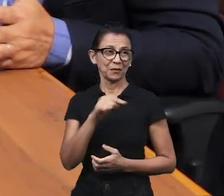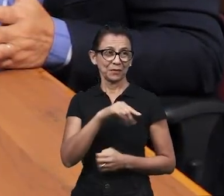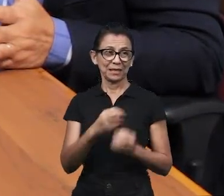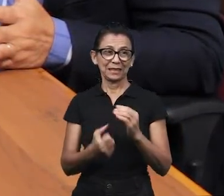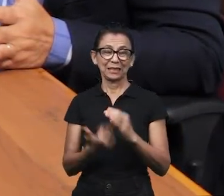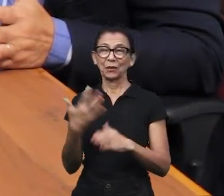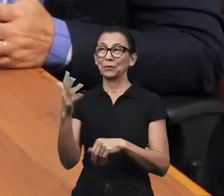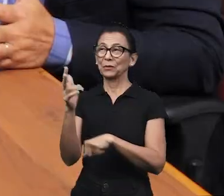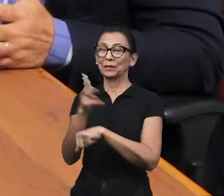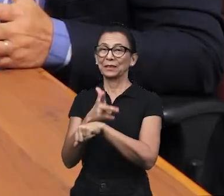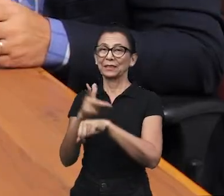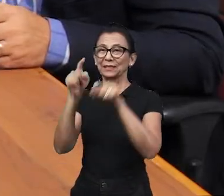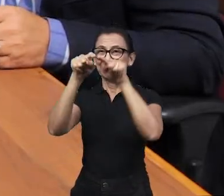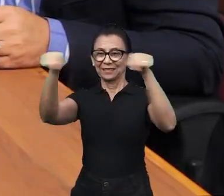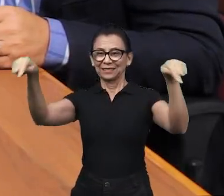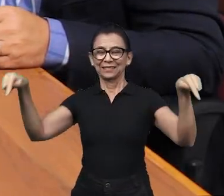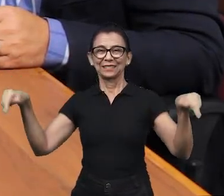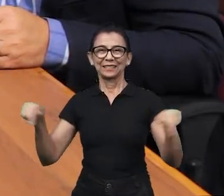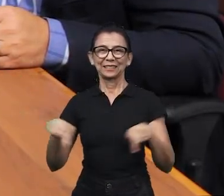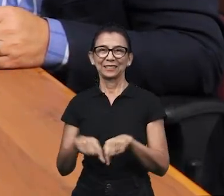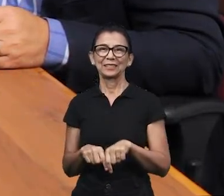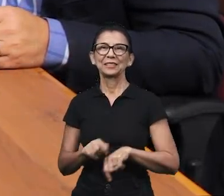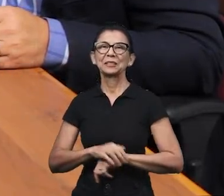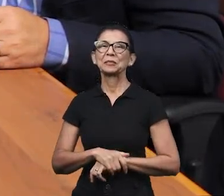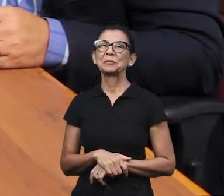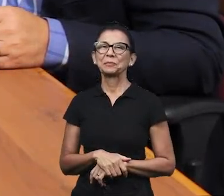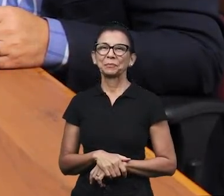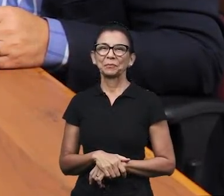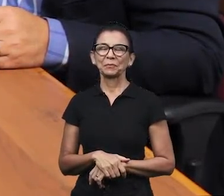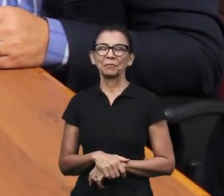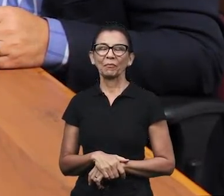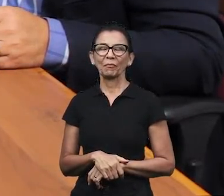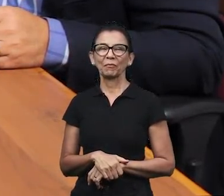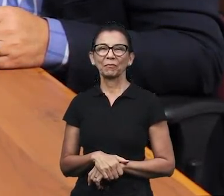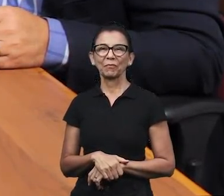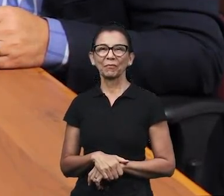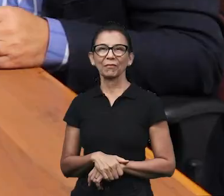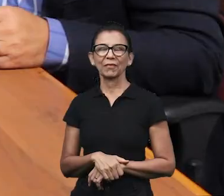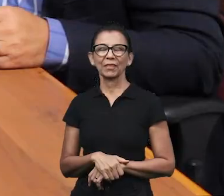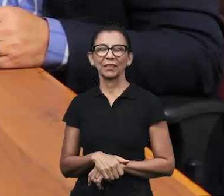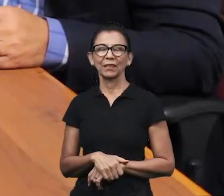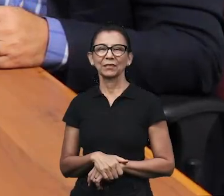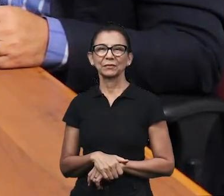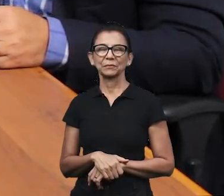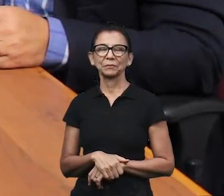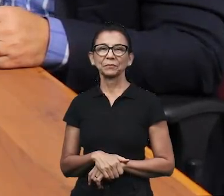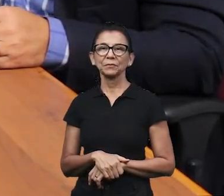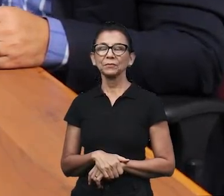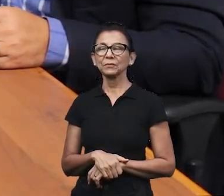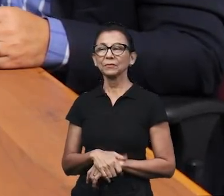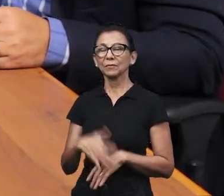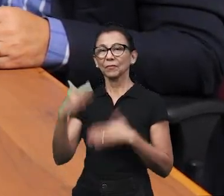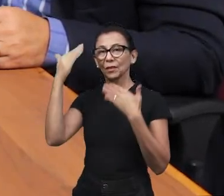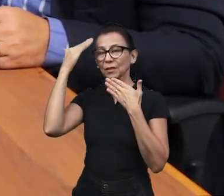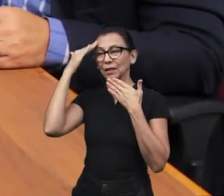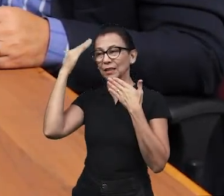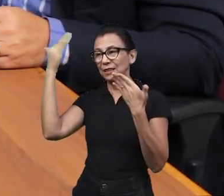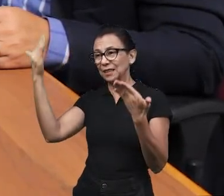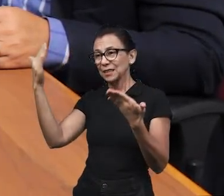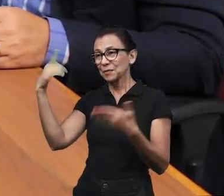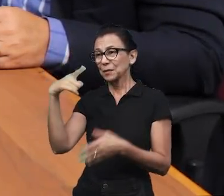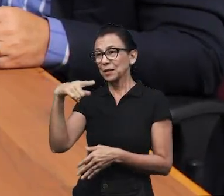inaugurando esse estúdio. Se Deus quiser, vamos poder conversar outras vezes aqui nesse lugar. Eu que agradeço, pelo privilégio, por